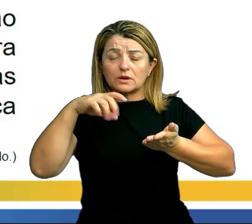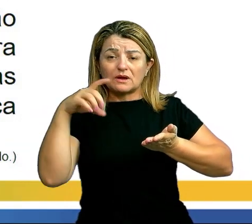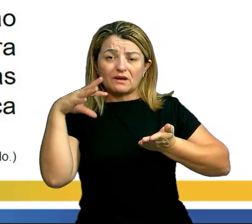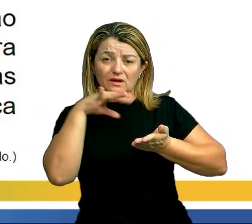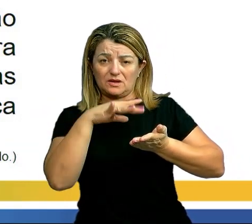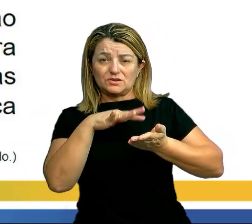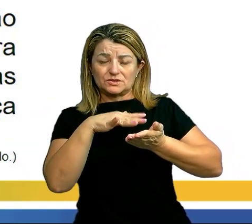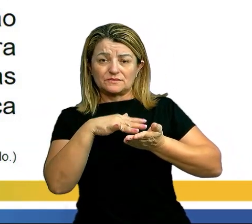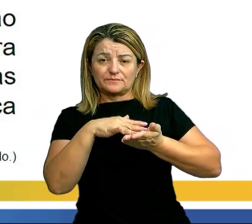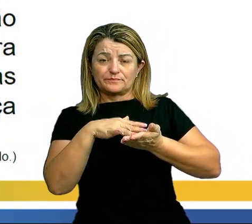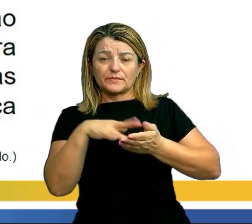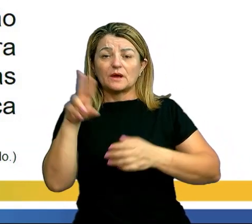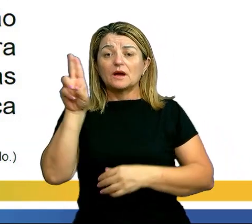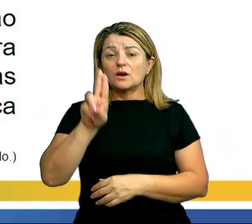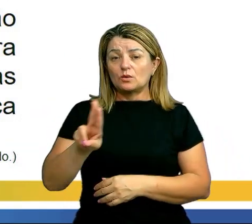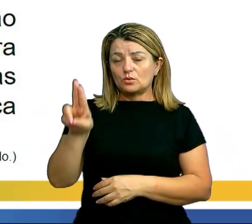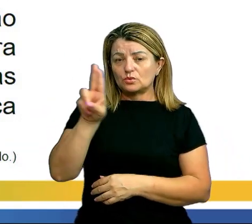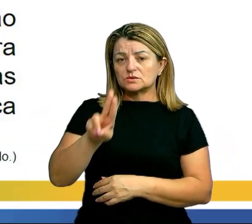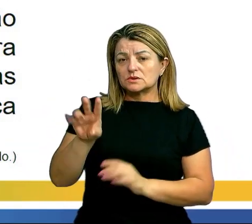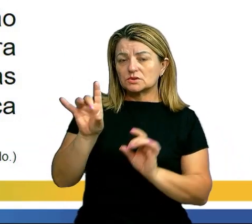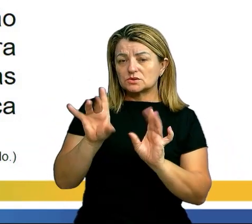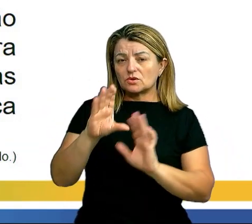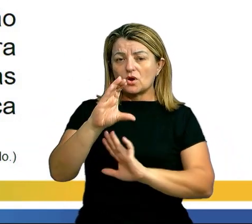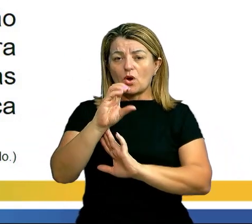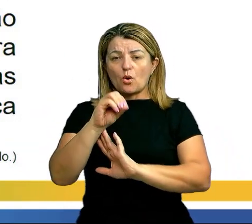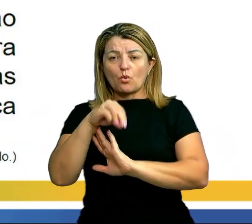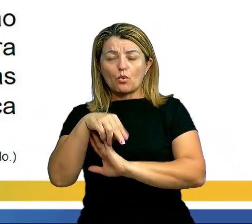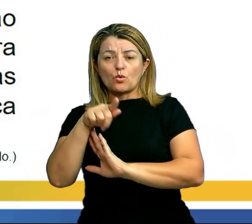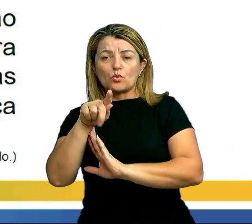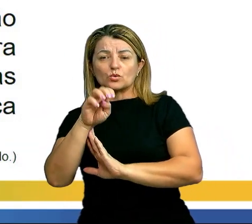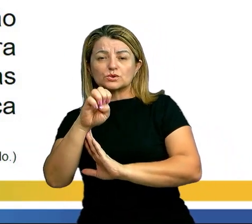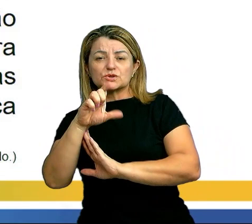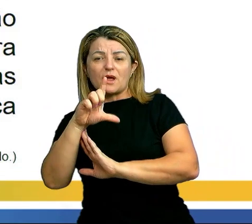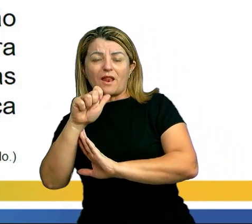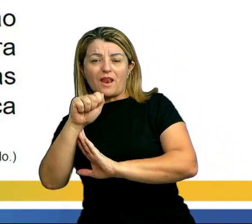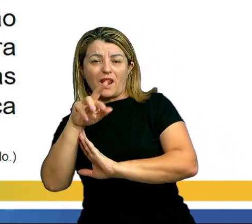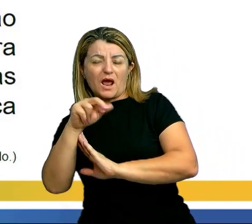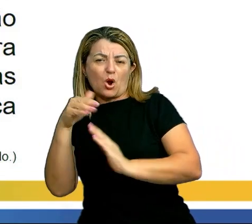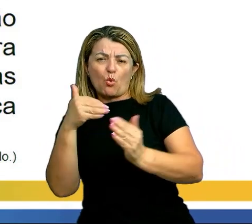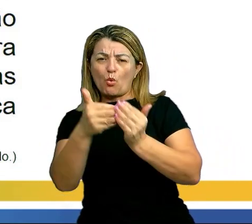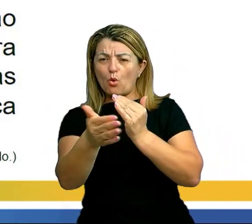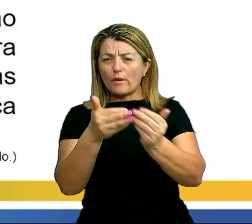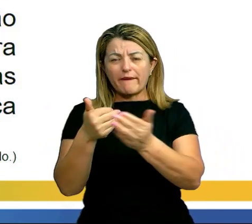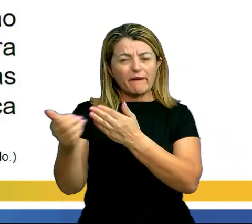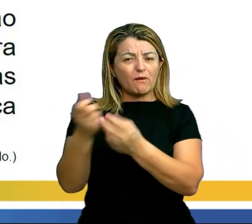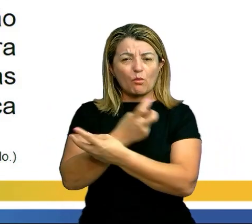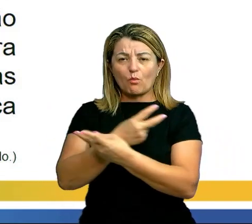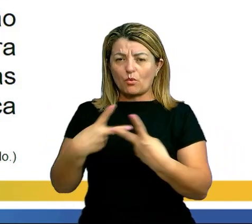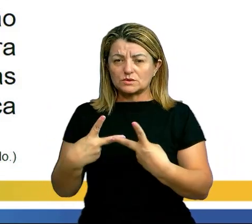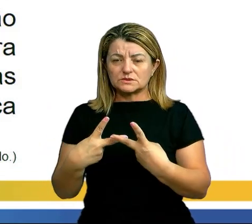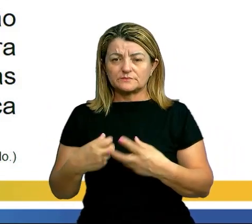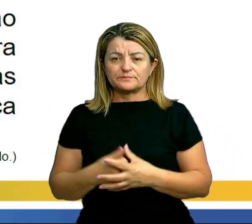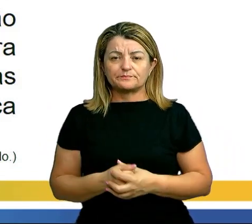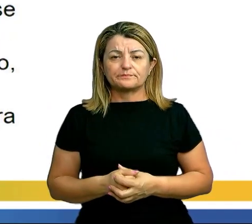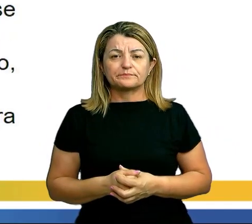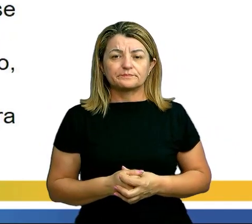anteriormente mencionadas usaria apenas para congelar e despedaçar qualquer coisa que apareça pela frente.